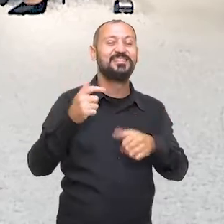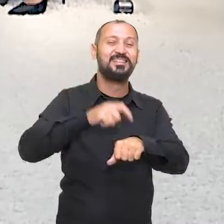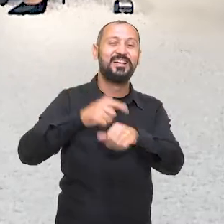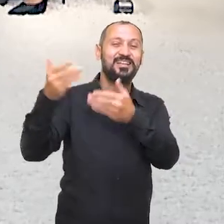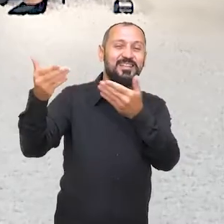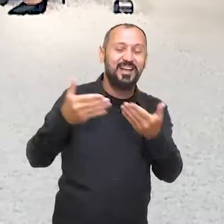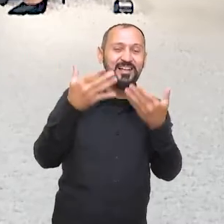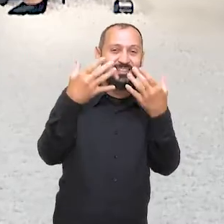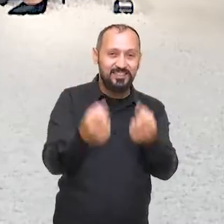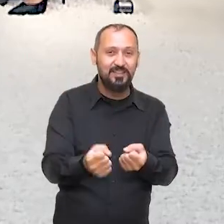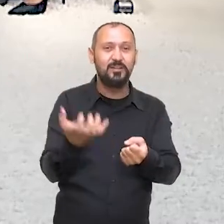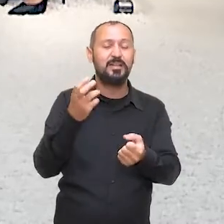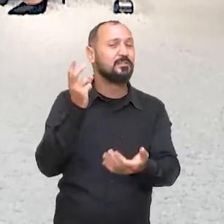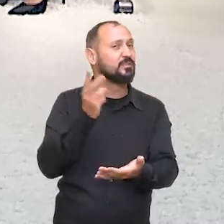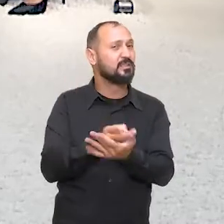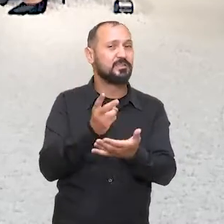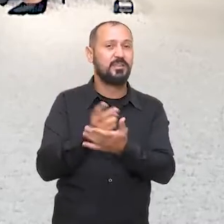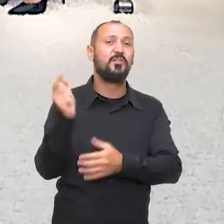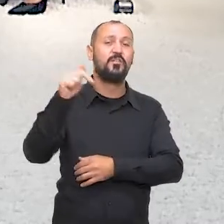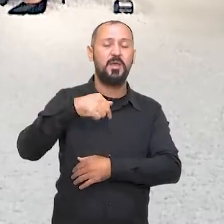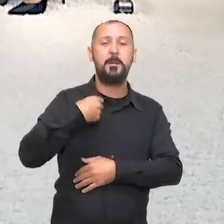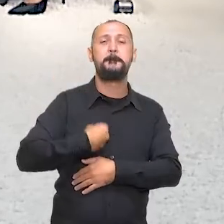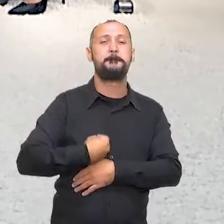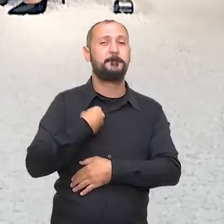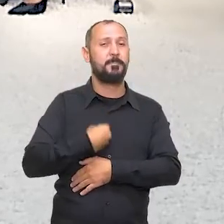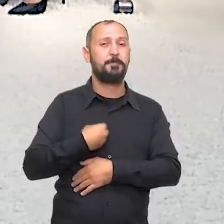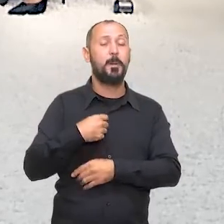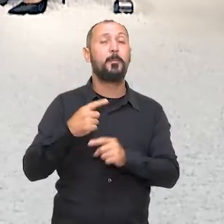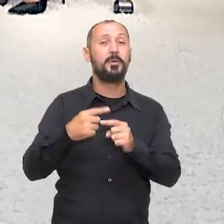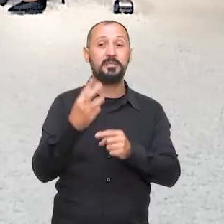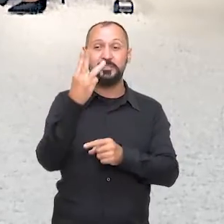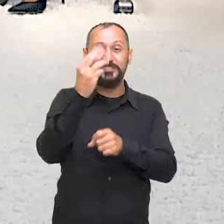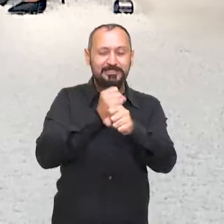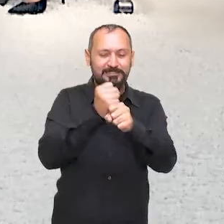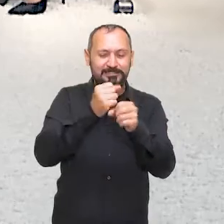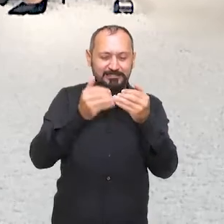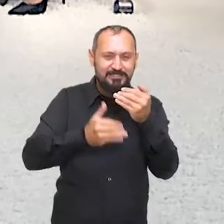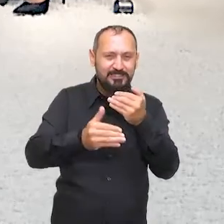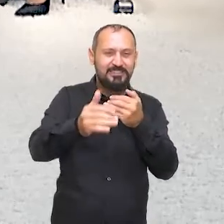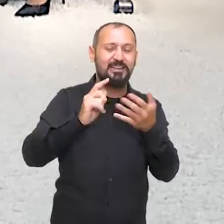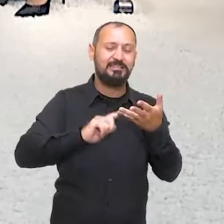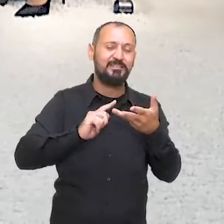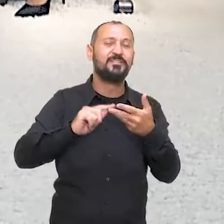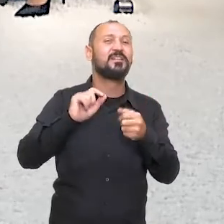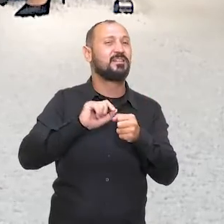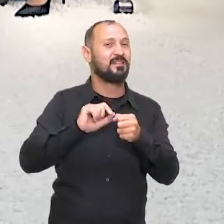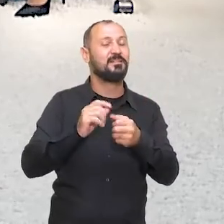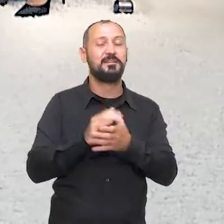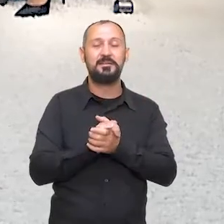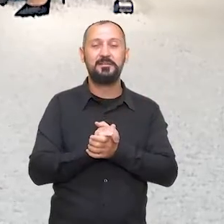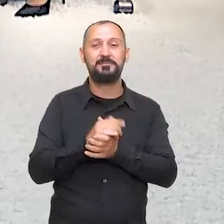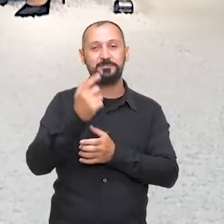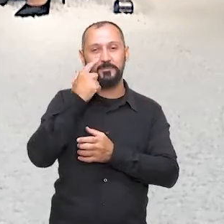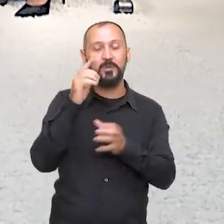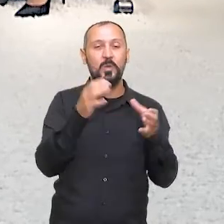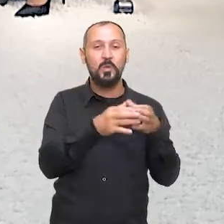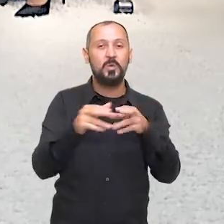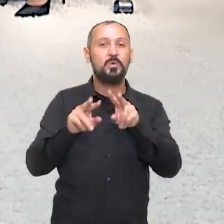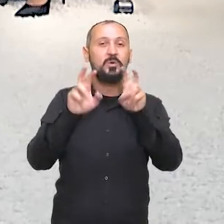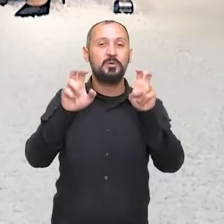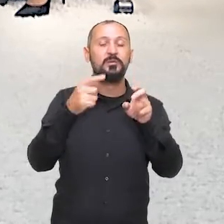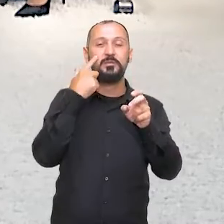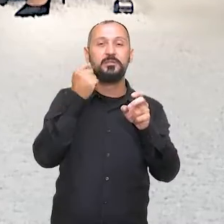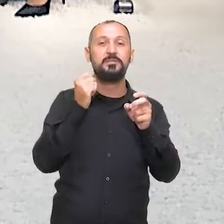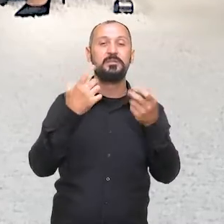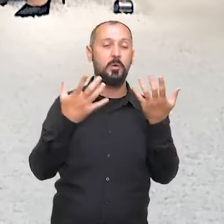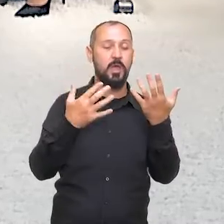agradeço o convite. Quero que você venha sempre aqui, Sim. porque são 3 anos, ainda tem muita coisa para acontecer. Eu muito falo obrigada. que as comissões, elas